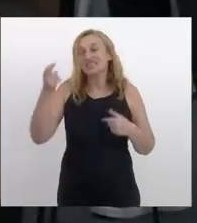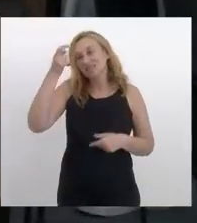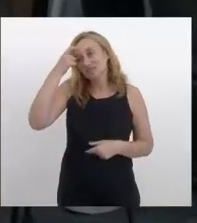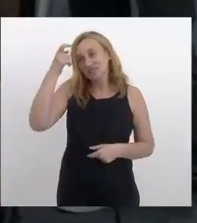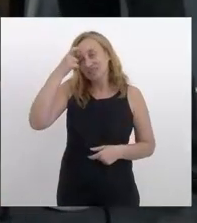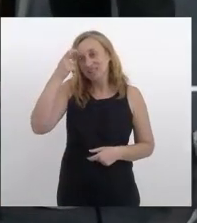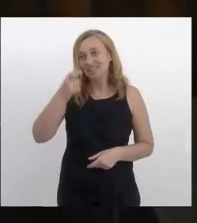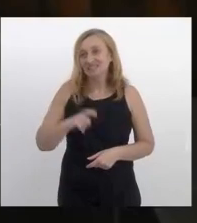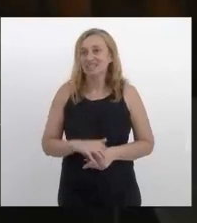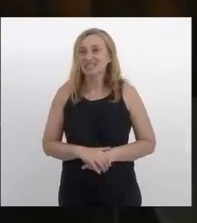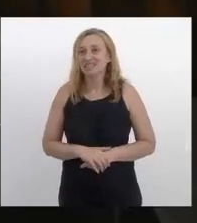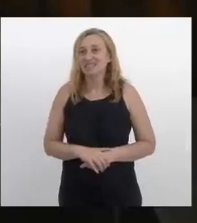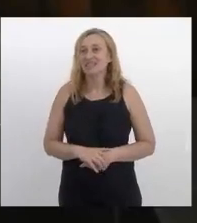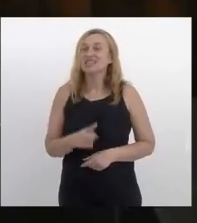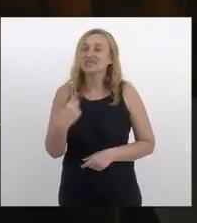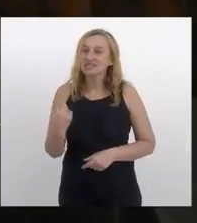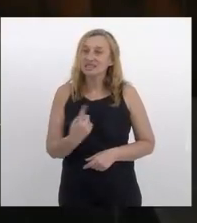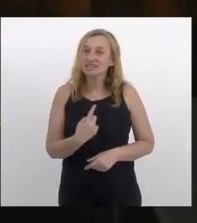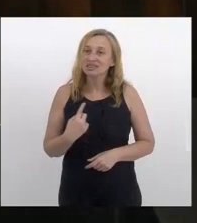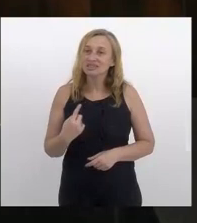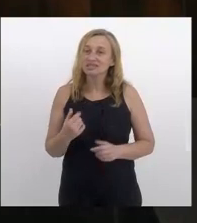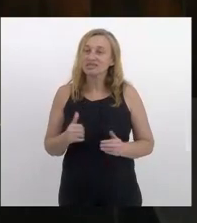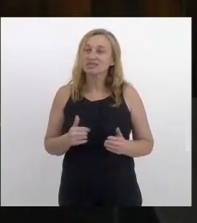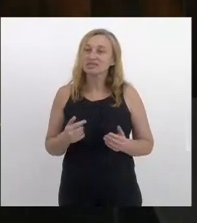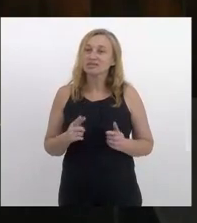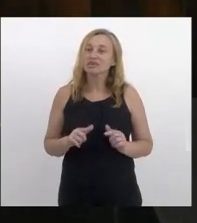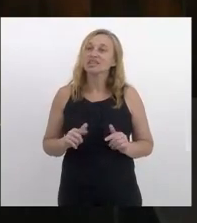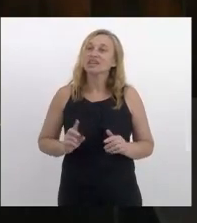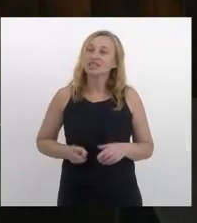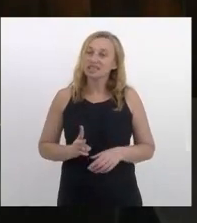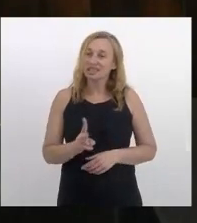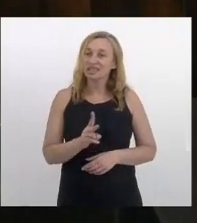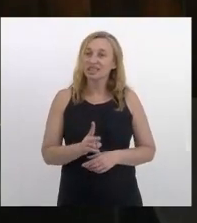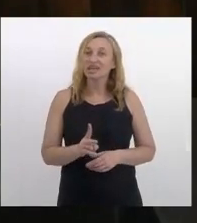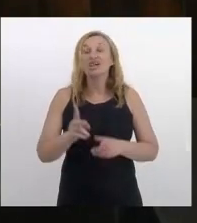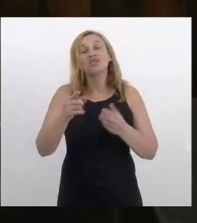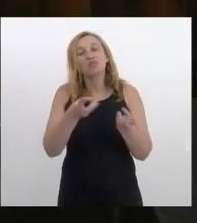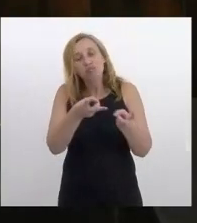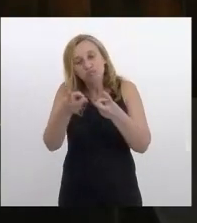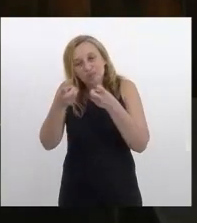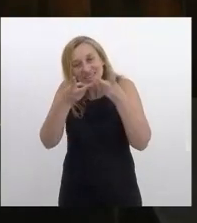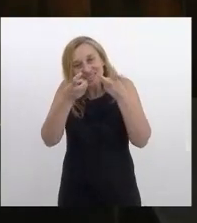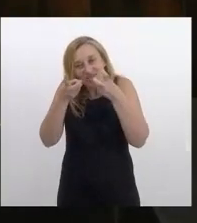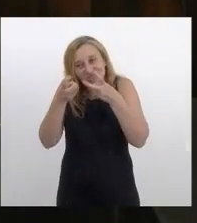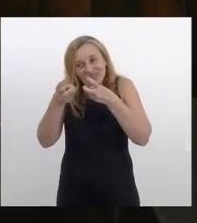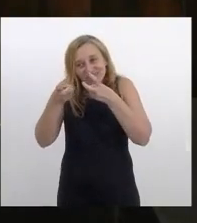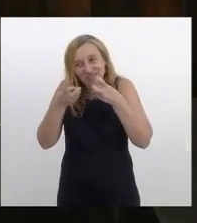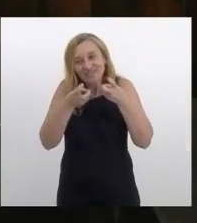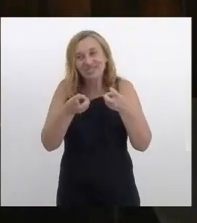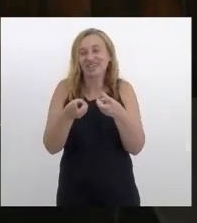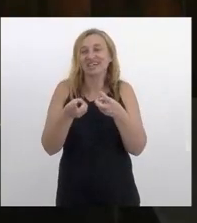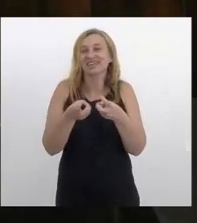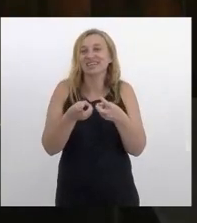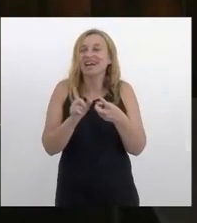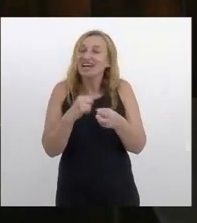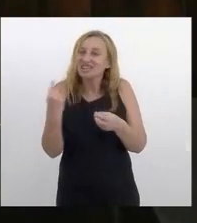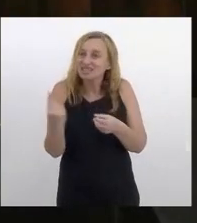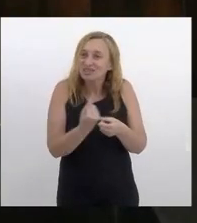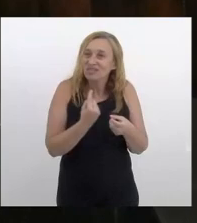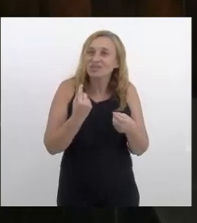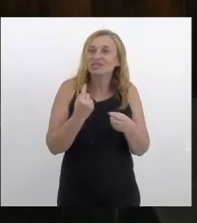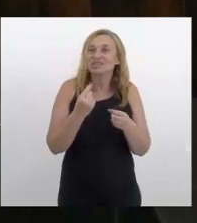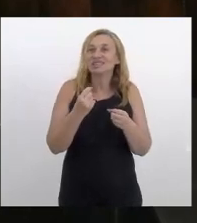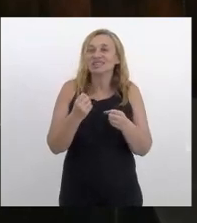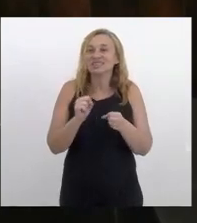consenso é que nós vamos à frente. E foi observando o nosso